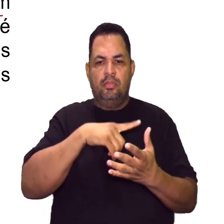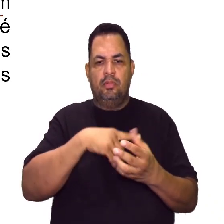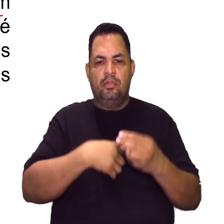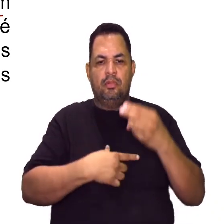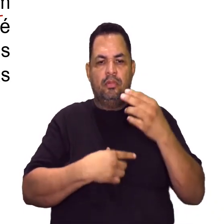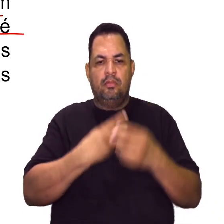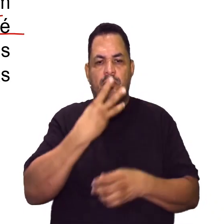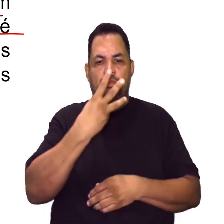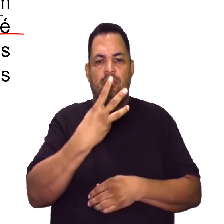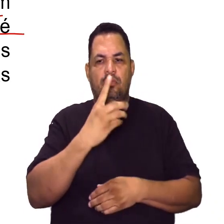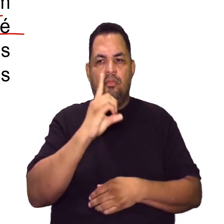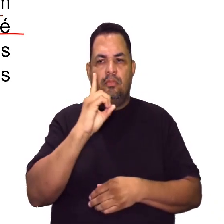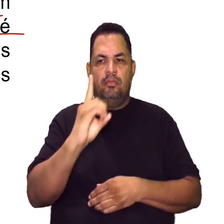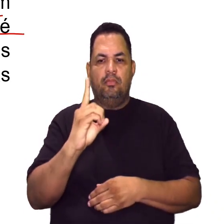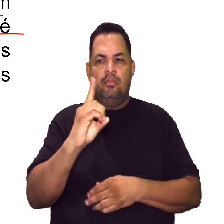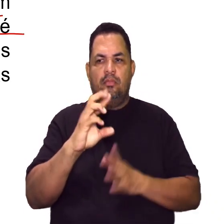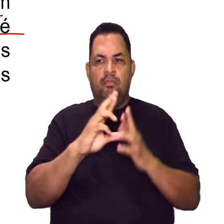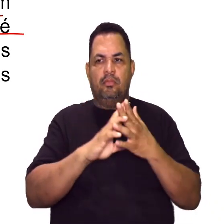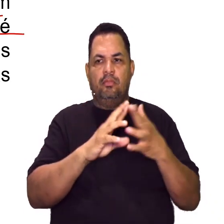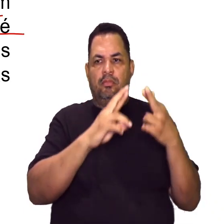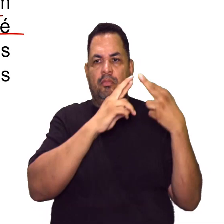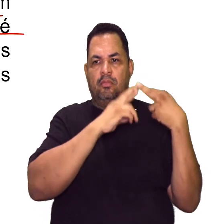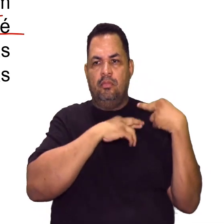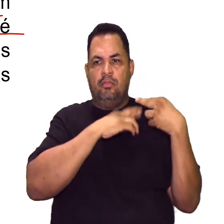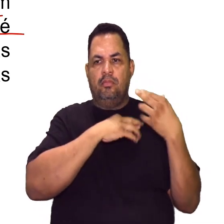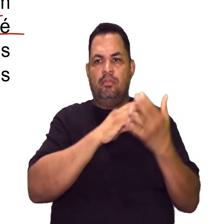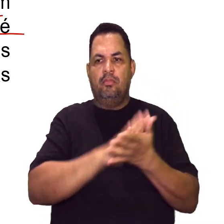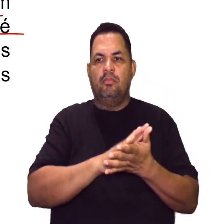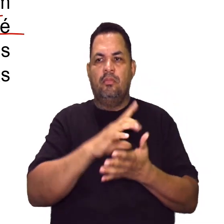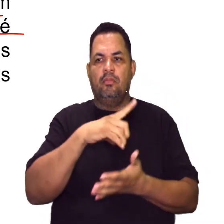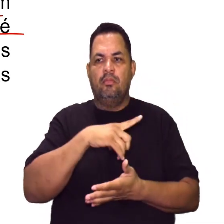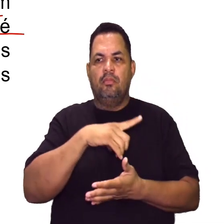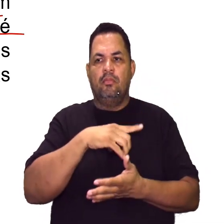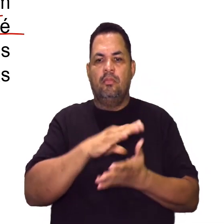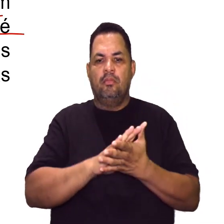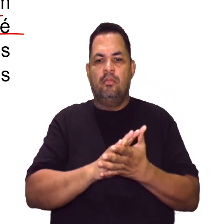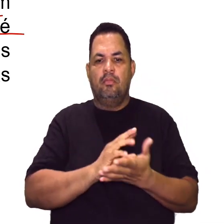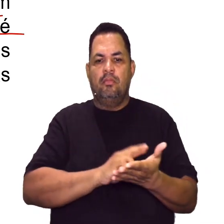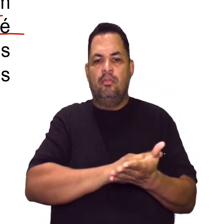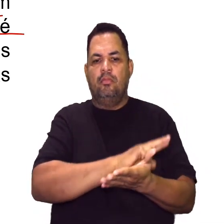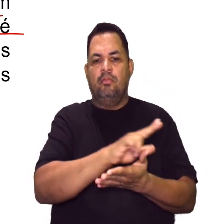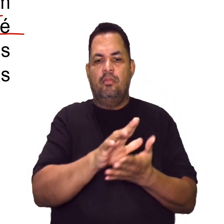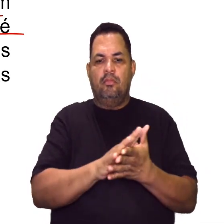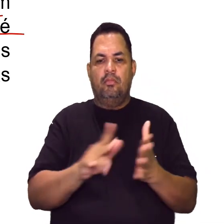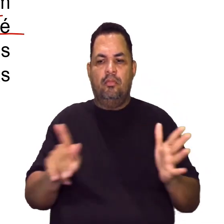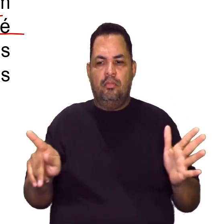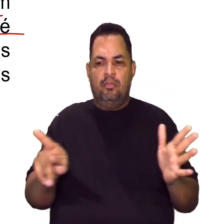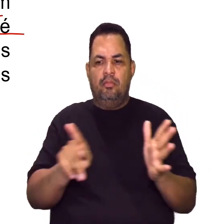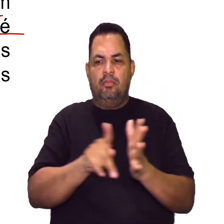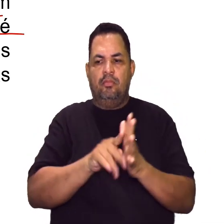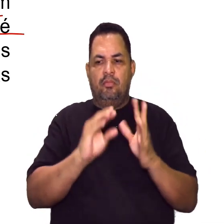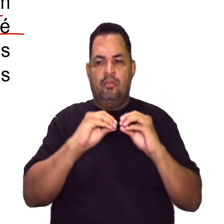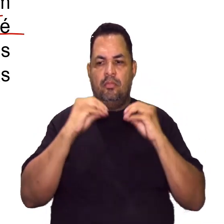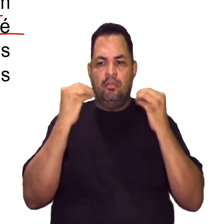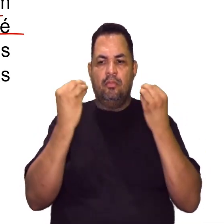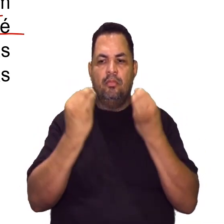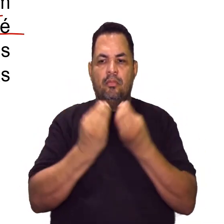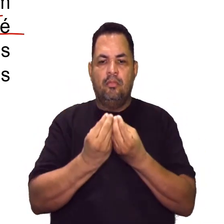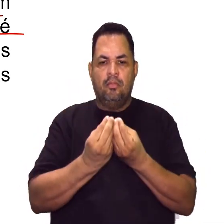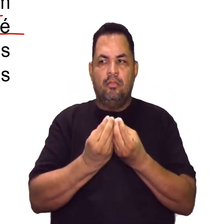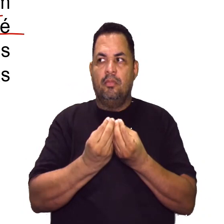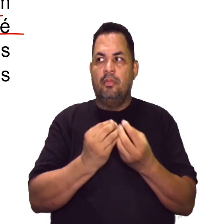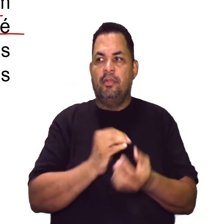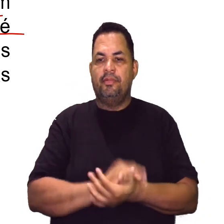dimensões e é responsável por muitas das propriedades dessas substâncias. Está vendo